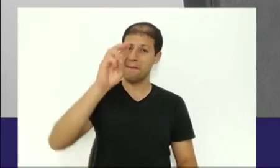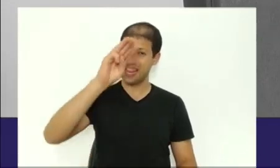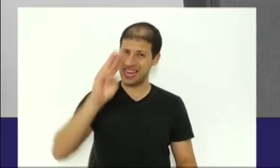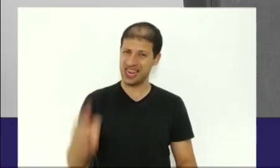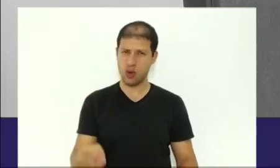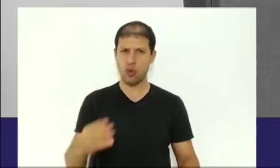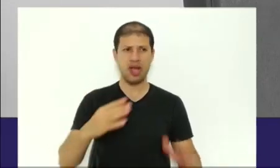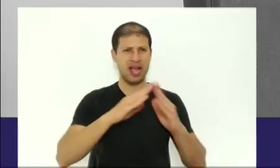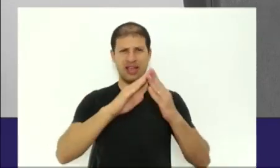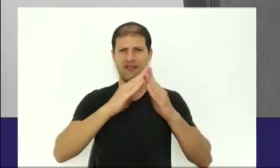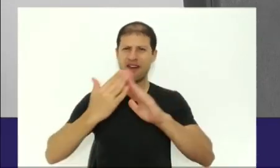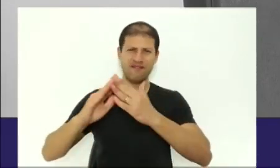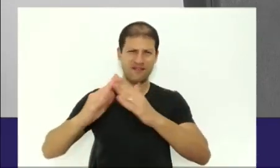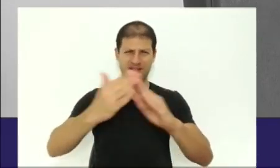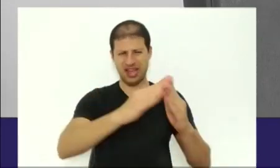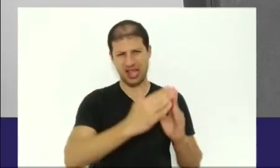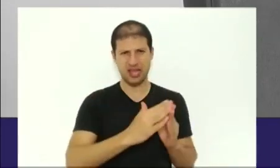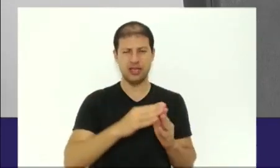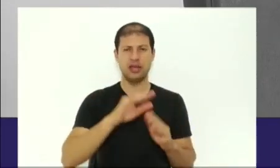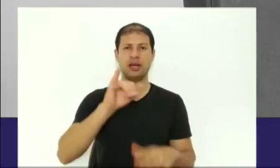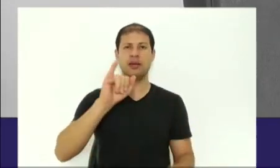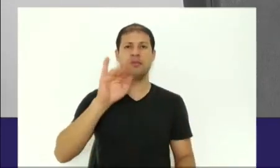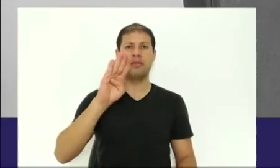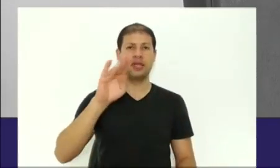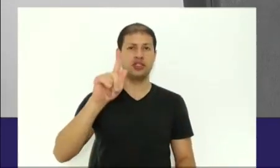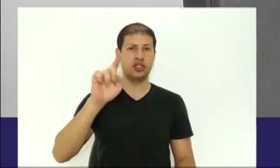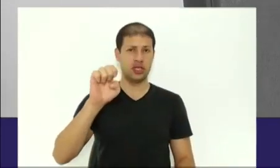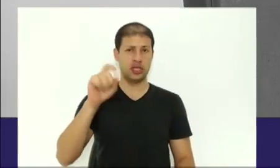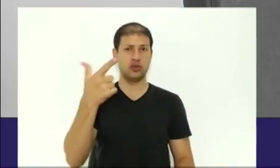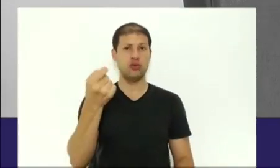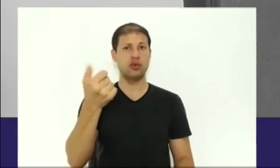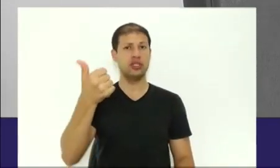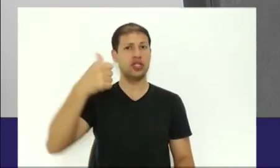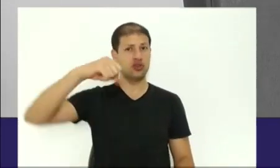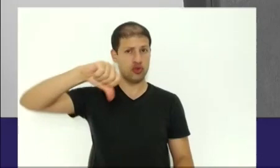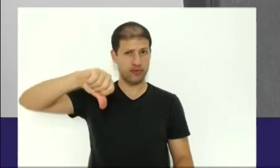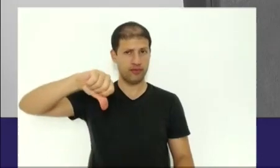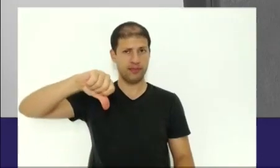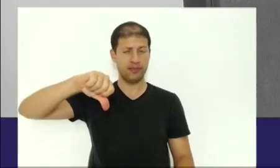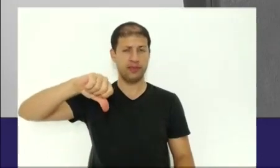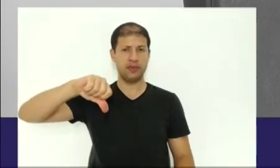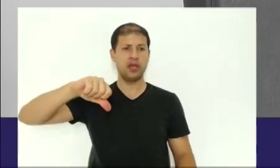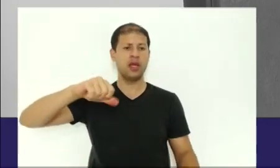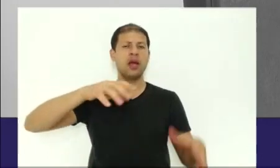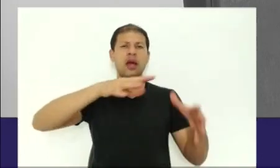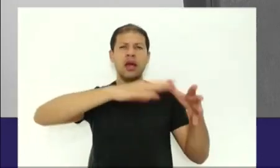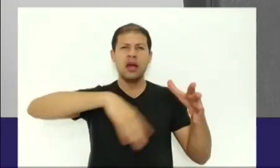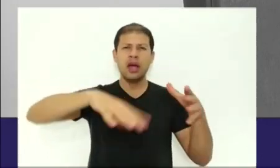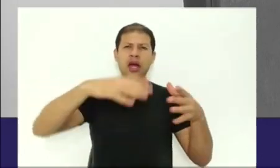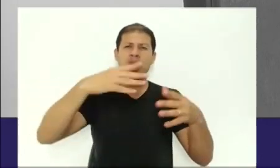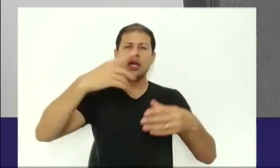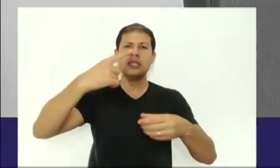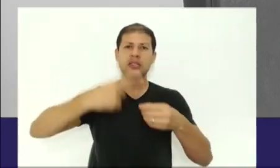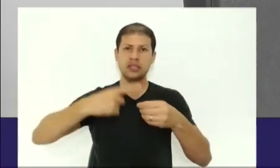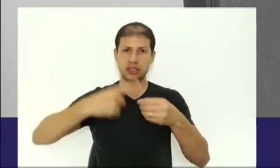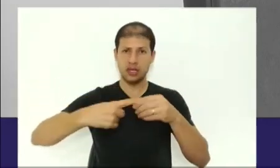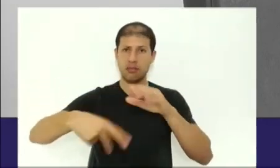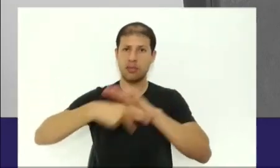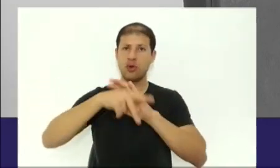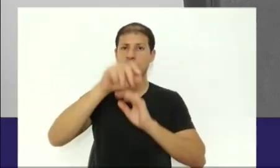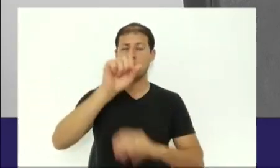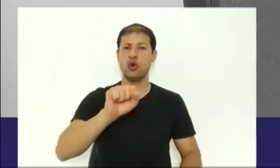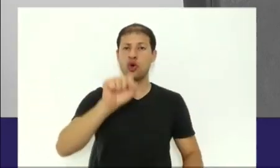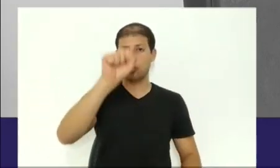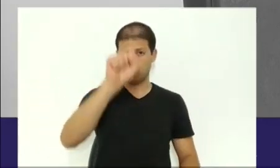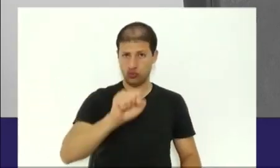comunidades, segundo o IBGE de 2019, concentrados nas grandes cidades do Sudeste e do Nordeste